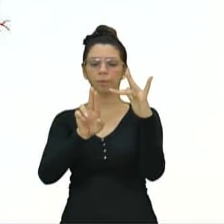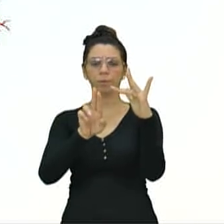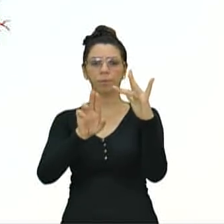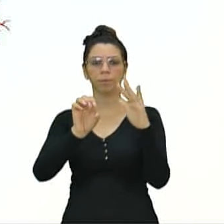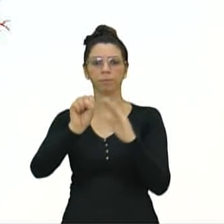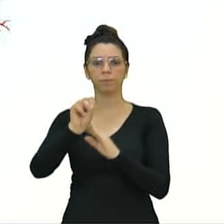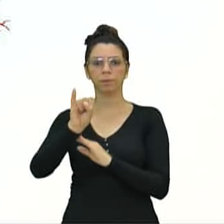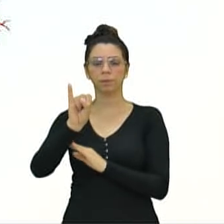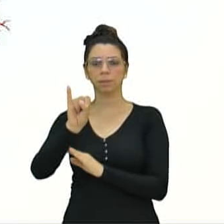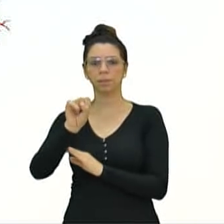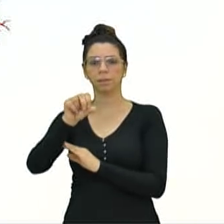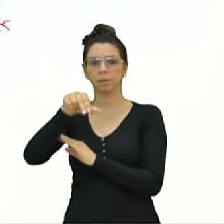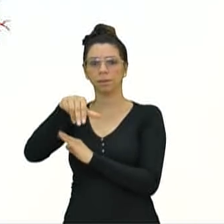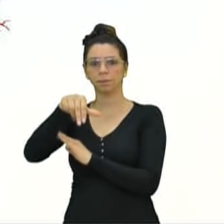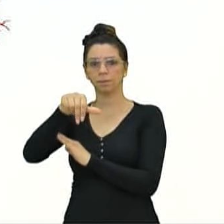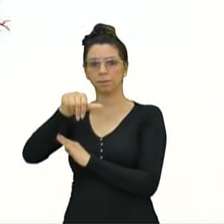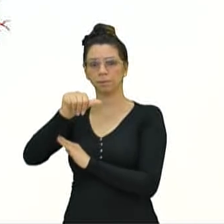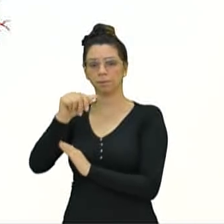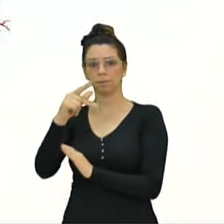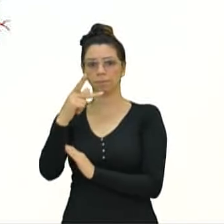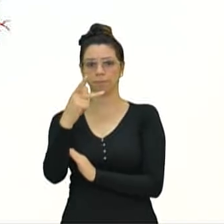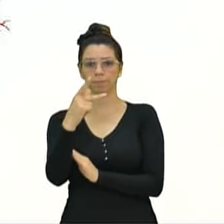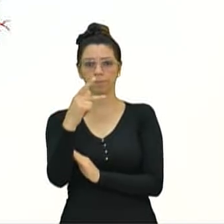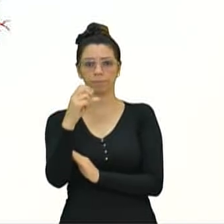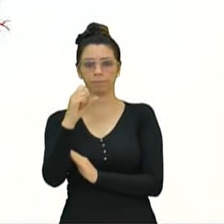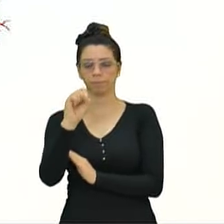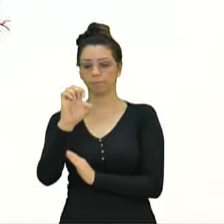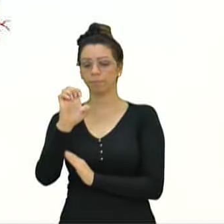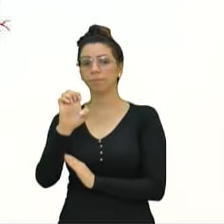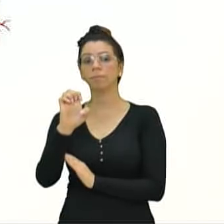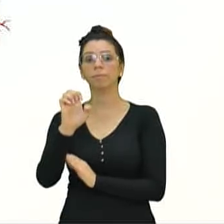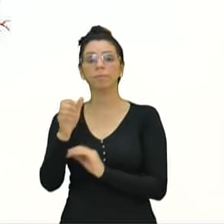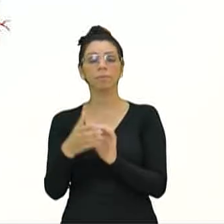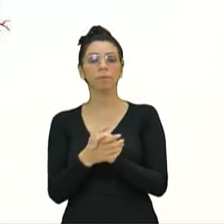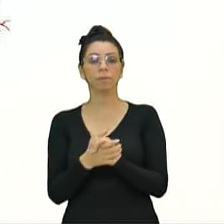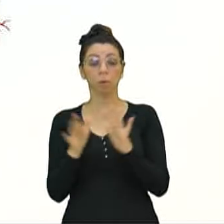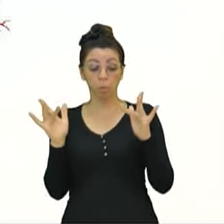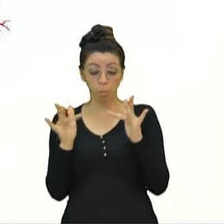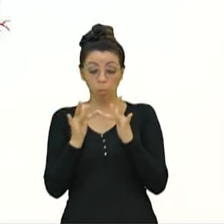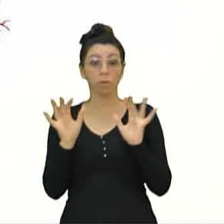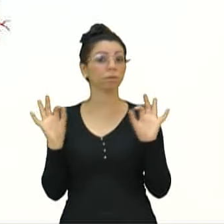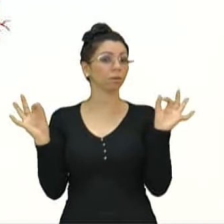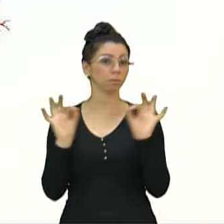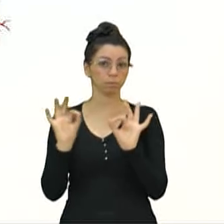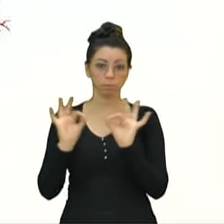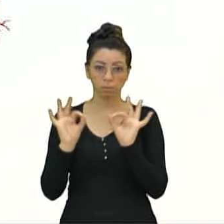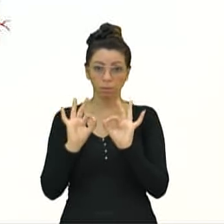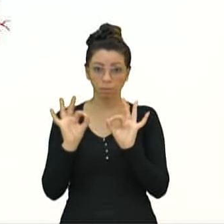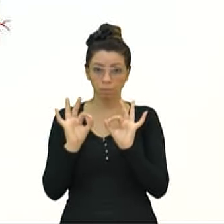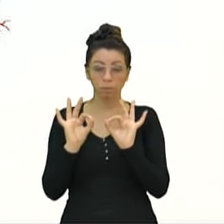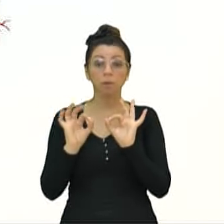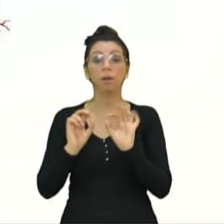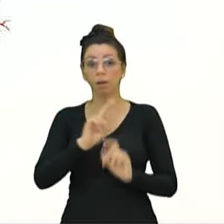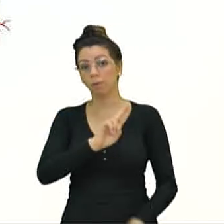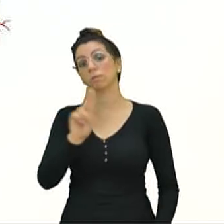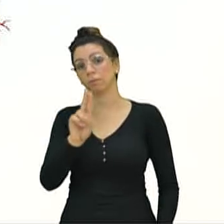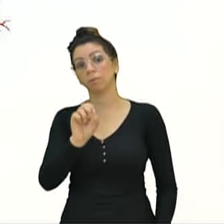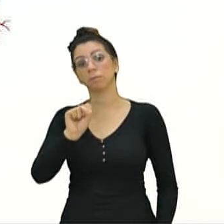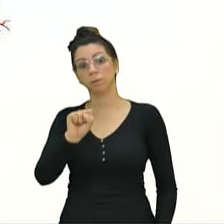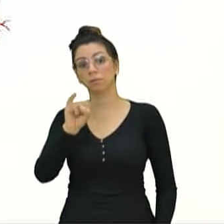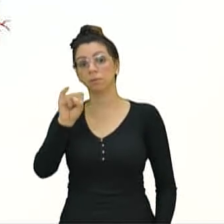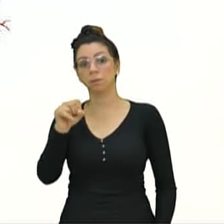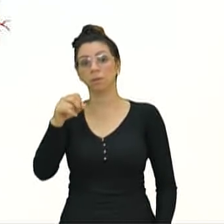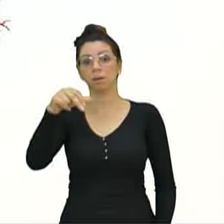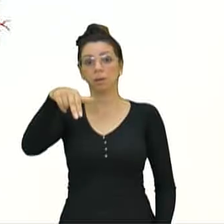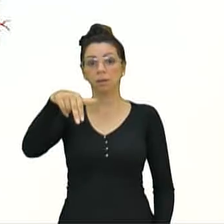é esse momento onde não tem um encontro físico, não se encostam dois neurônios.